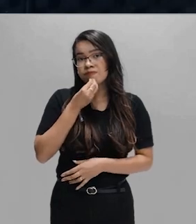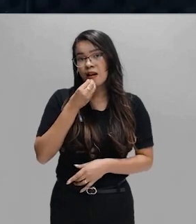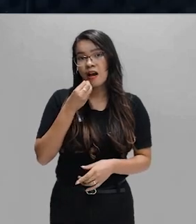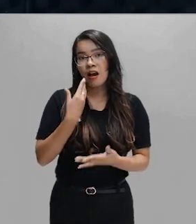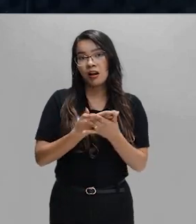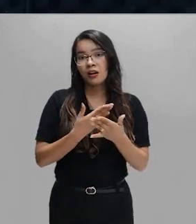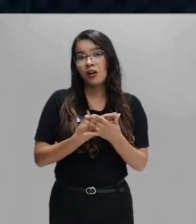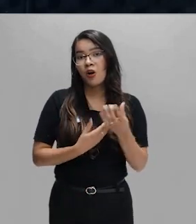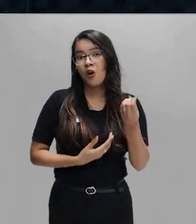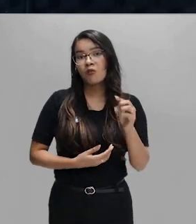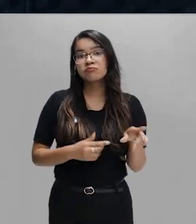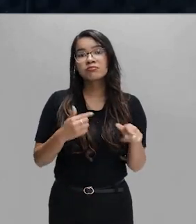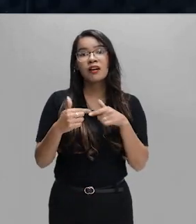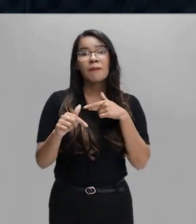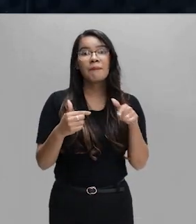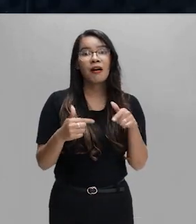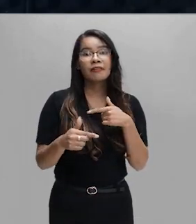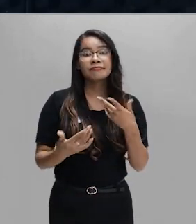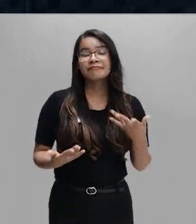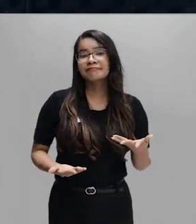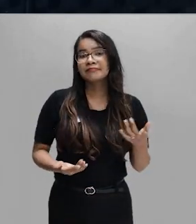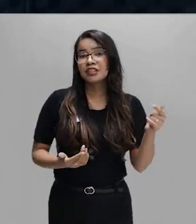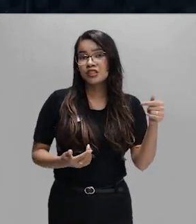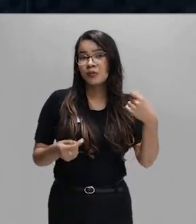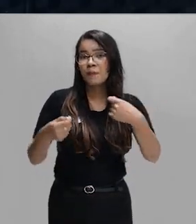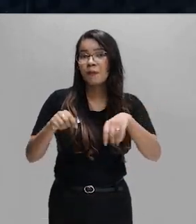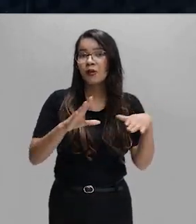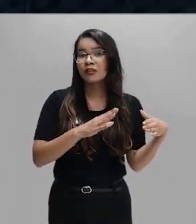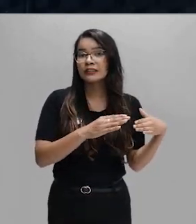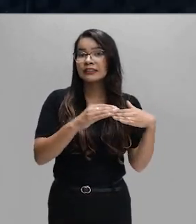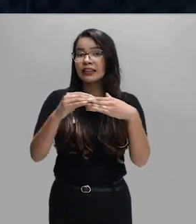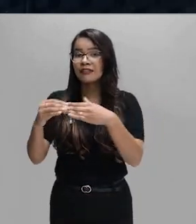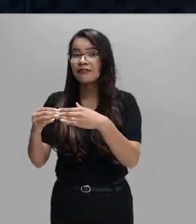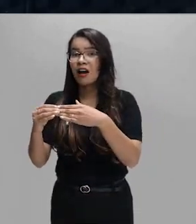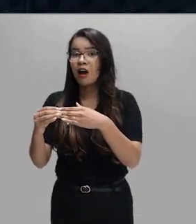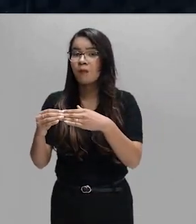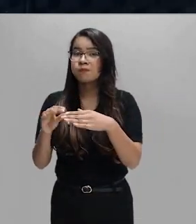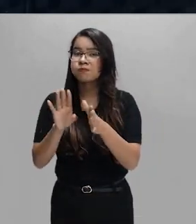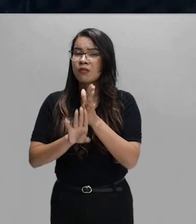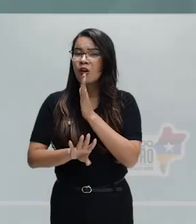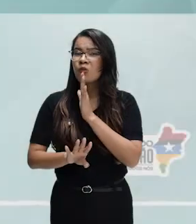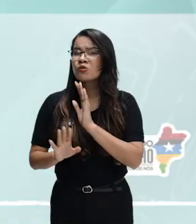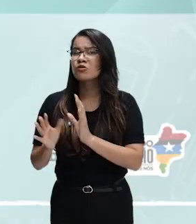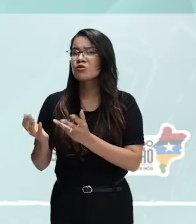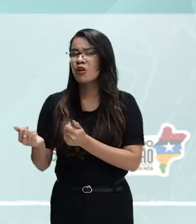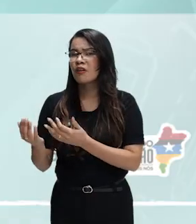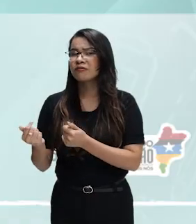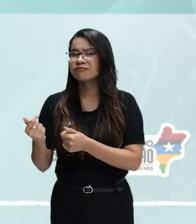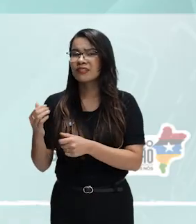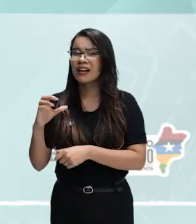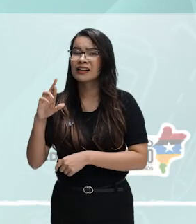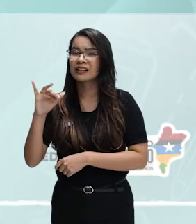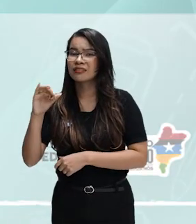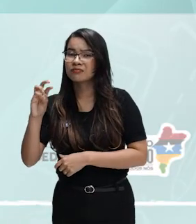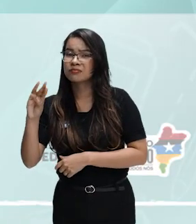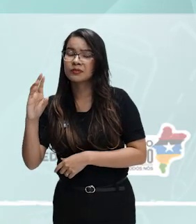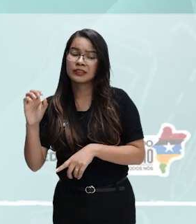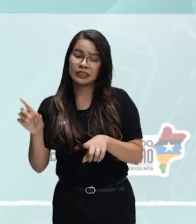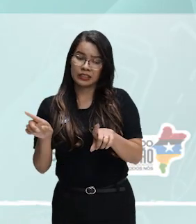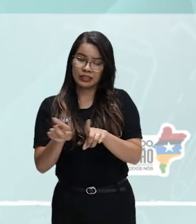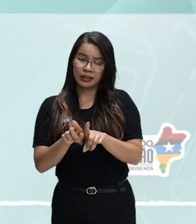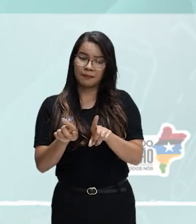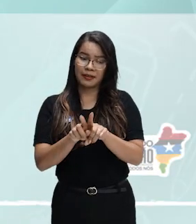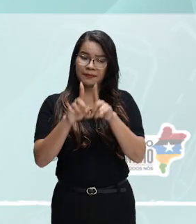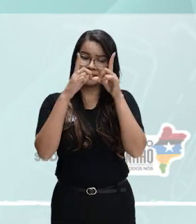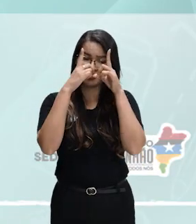do que o jovem da classe média, por exemplo. Isso pode levar parte desses jovens ao mundo do crime, entendeu? Além também